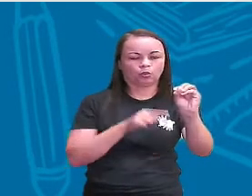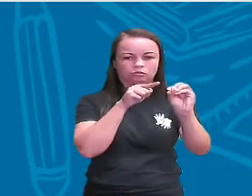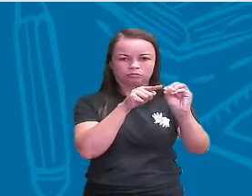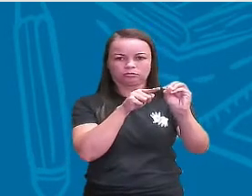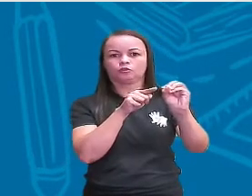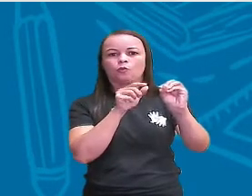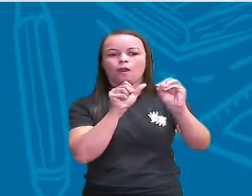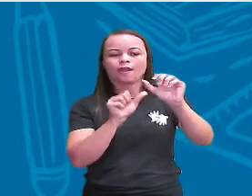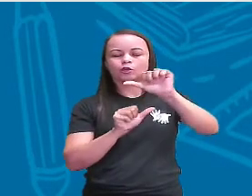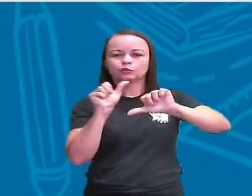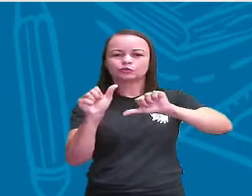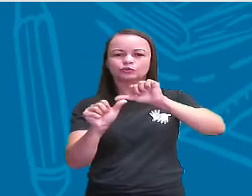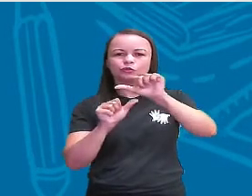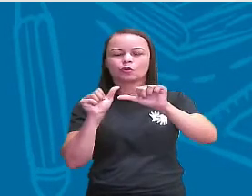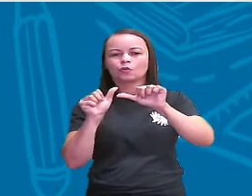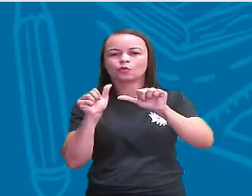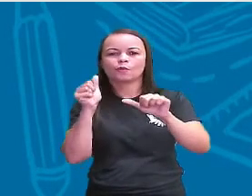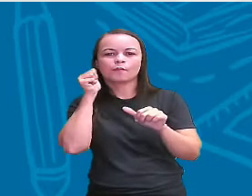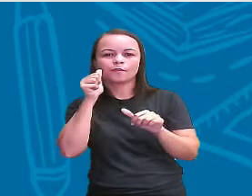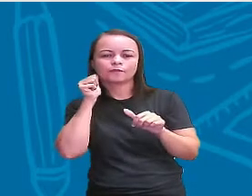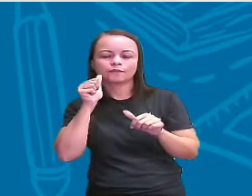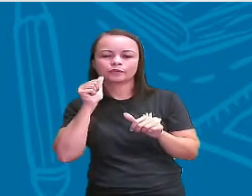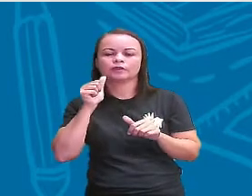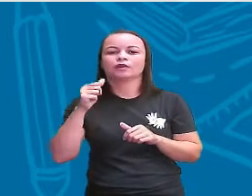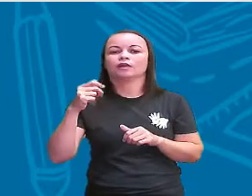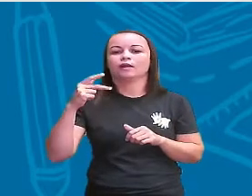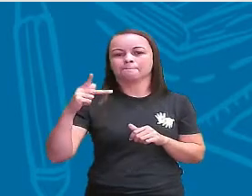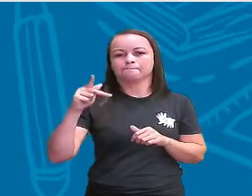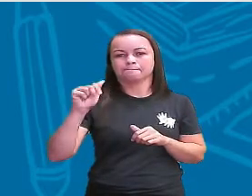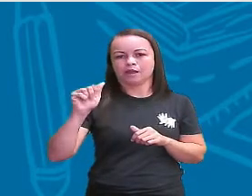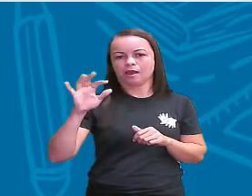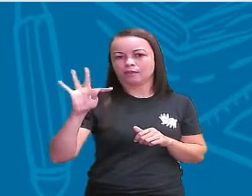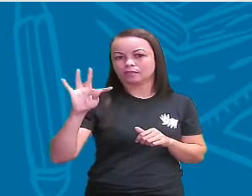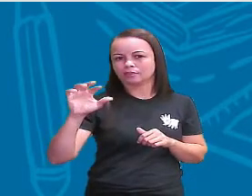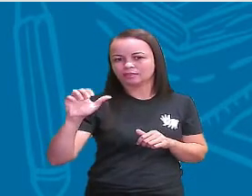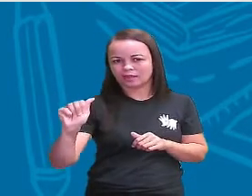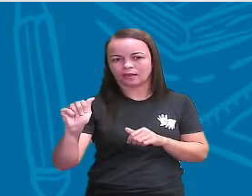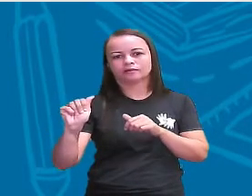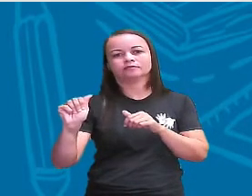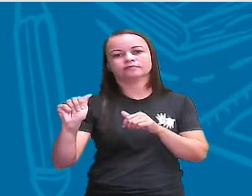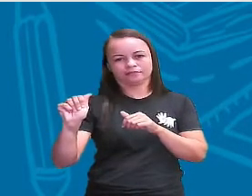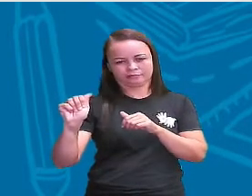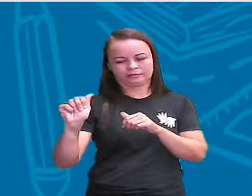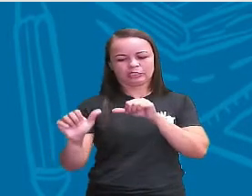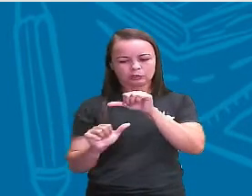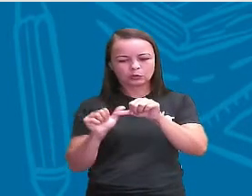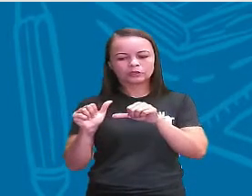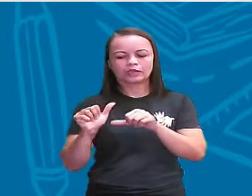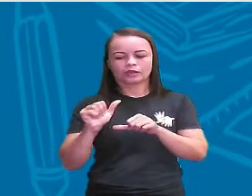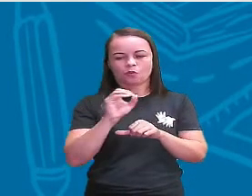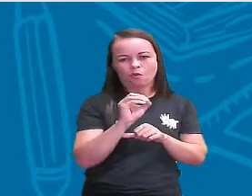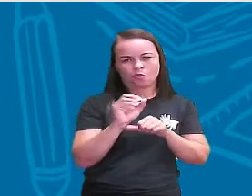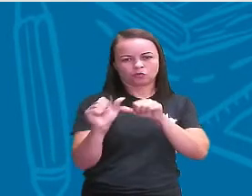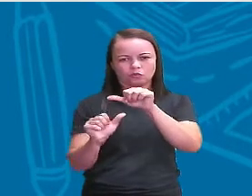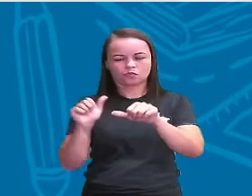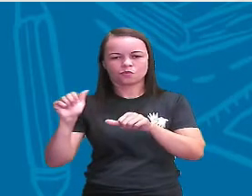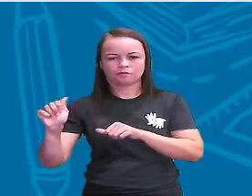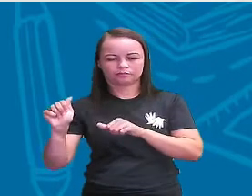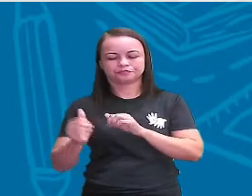O. E para dizer o feminino, eu tiro o O e coloco um A, vira pata,